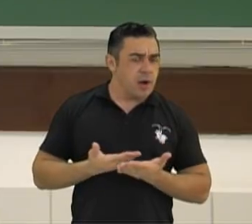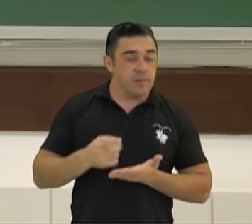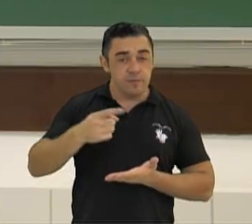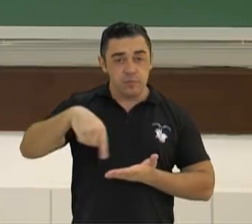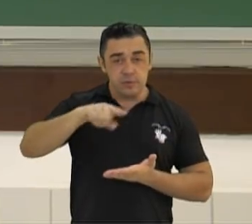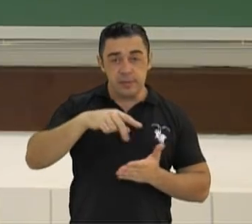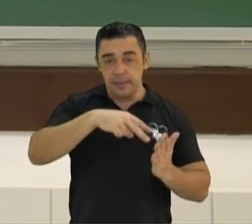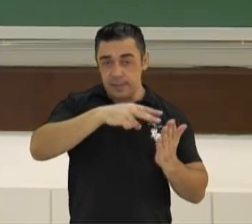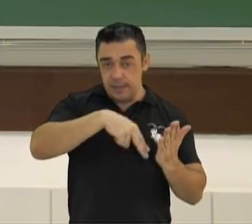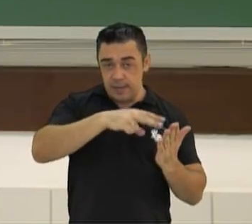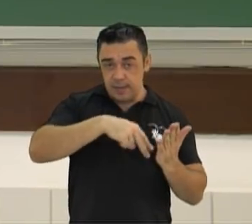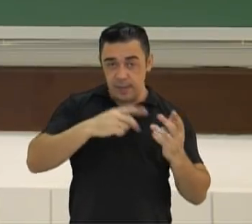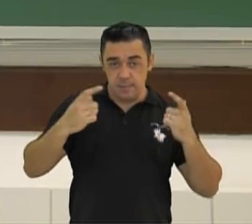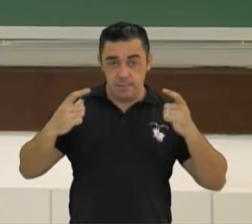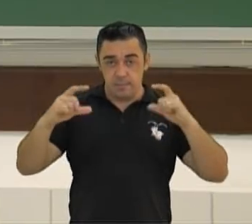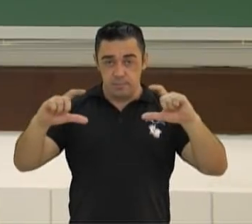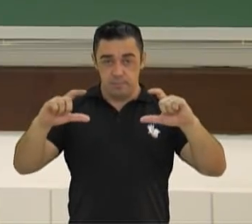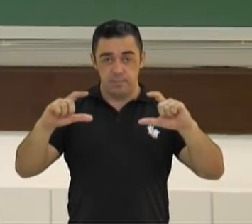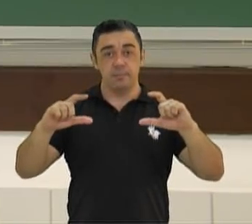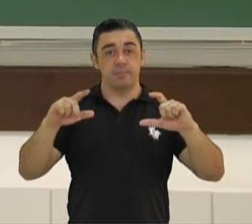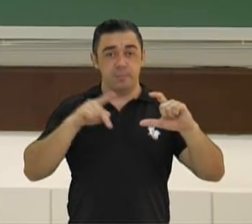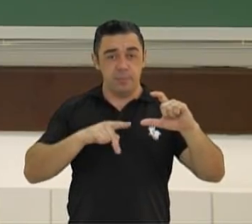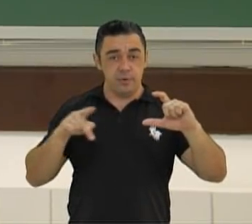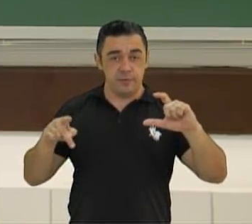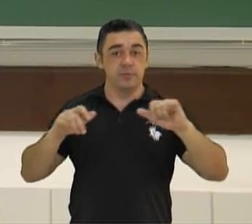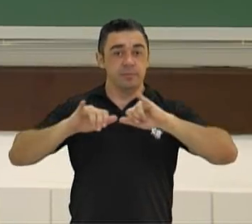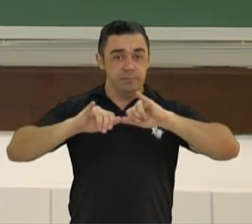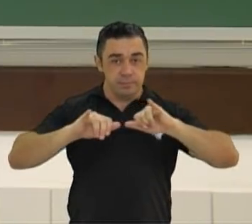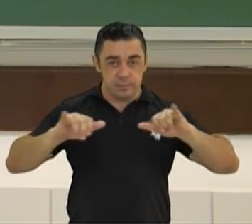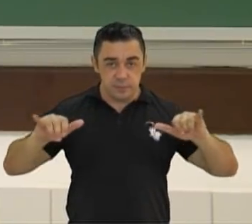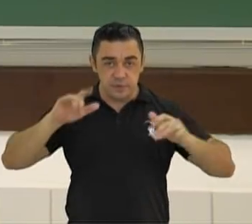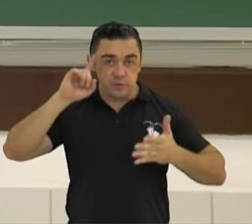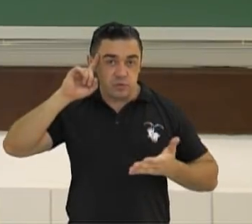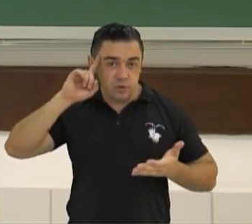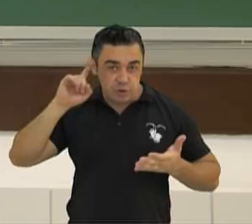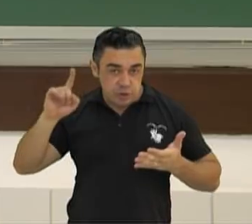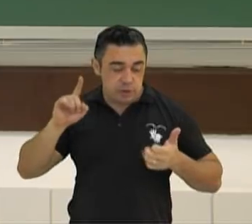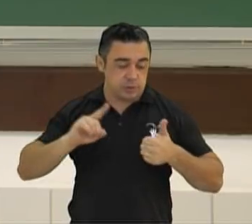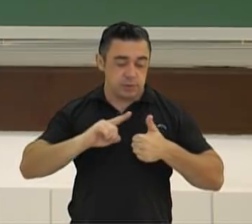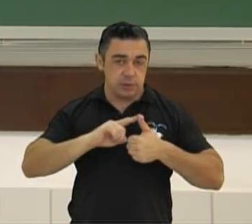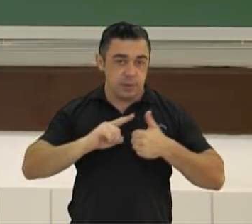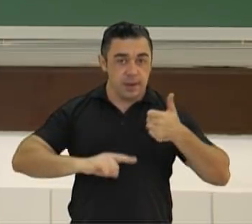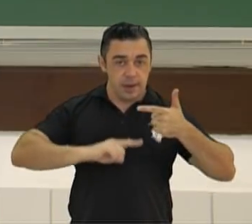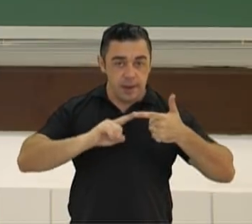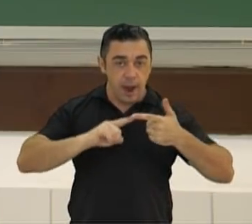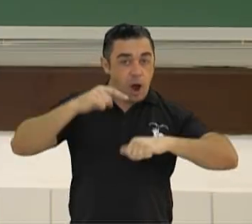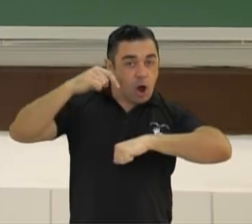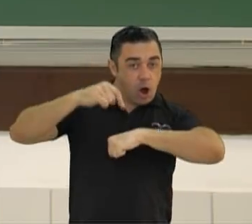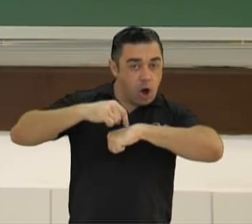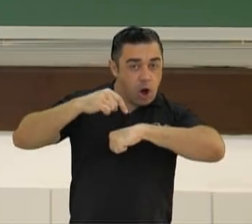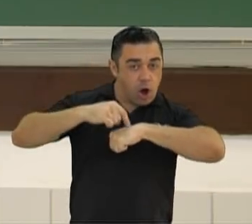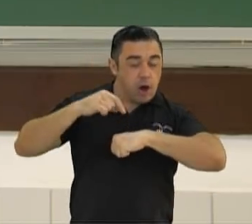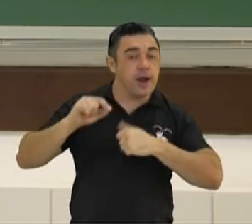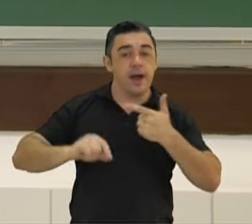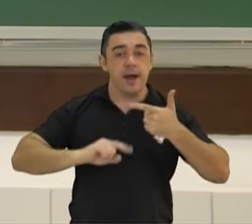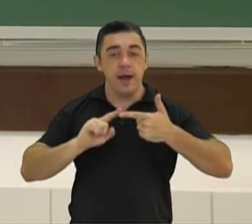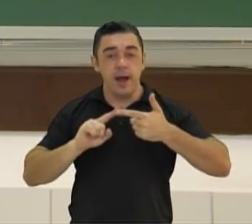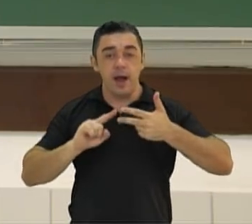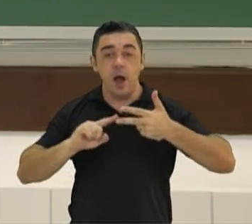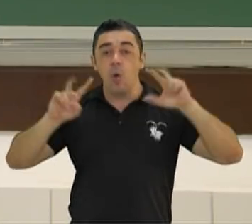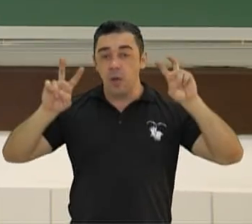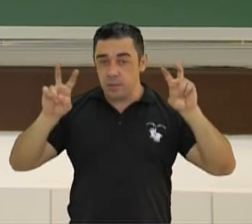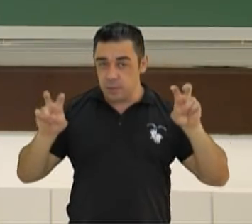lerem lá no mural que o prof de vocês vai estar avisando o horário certinho e o que ele vai estar trabalhando com